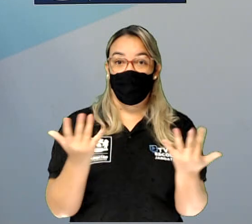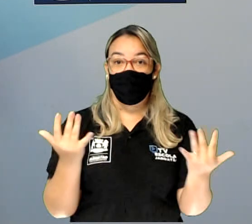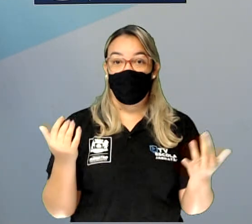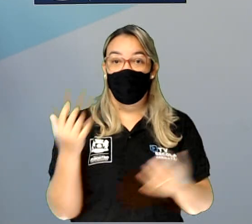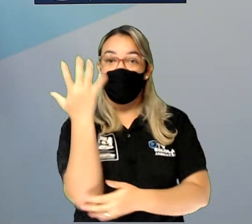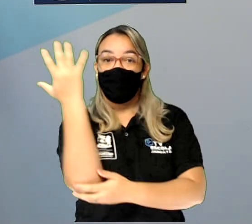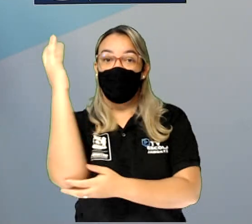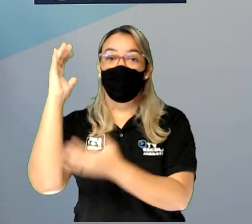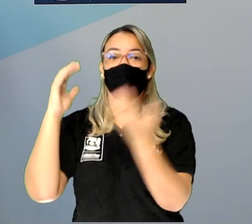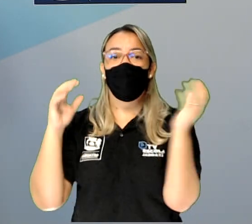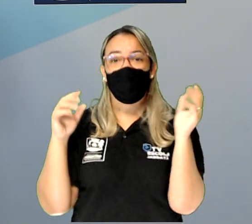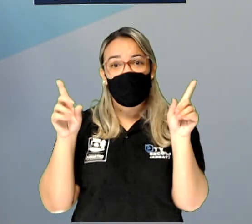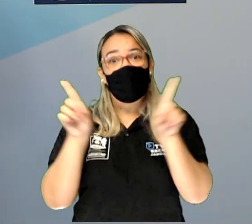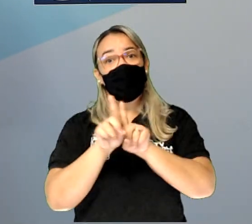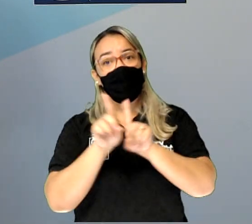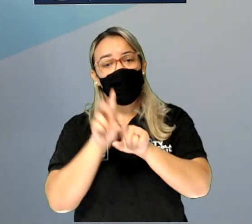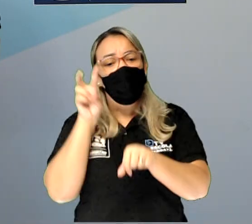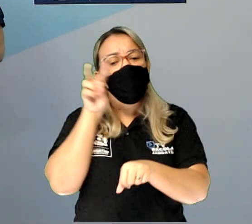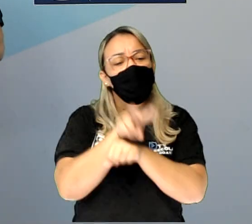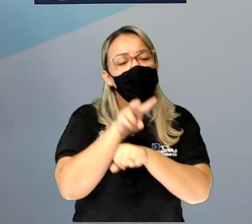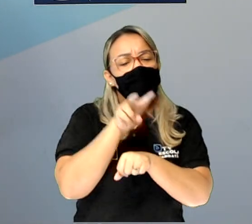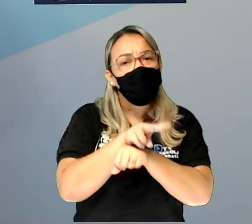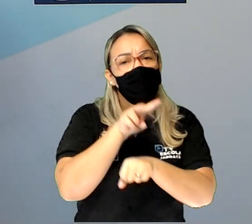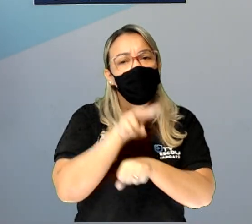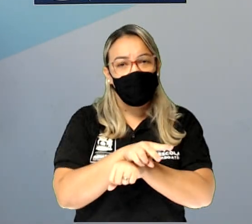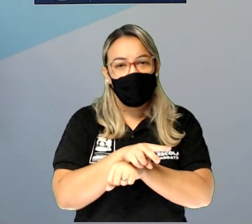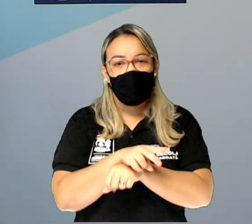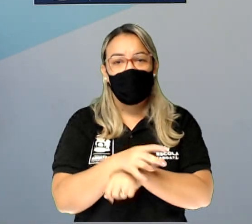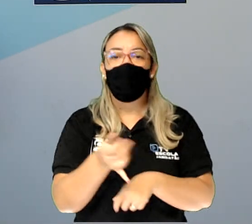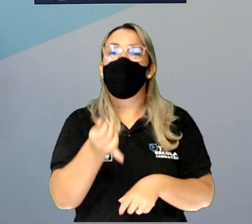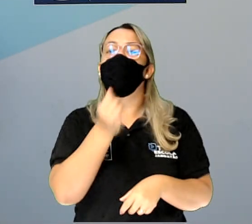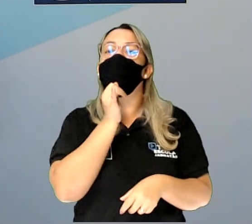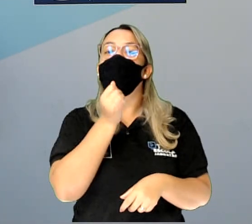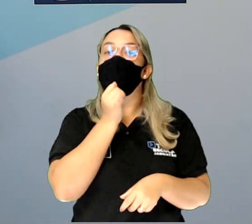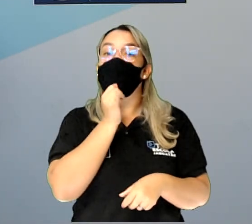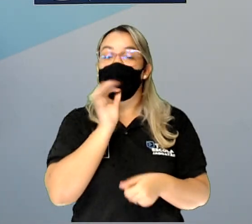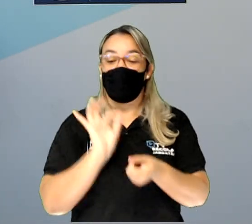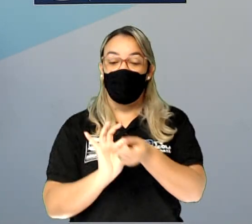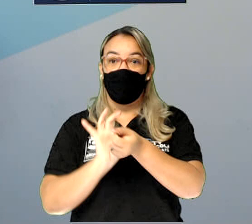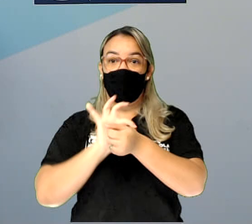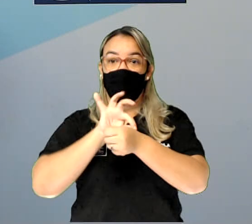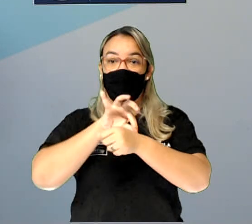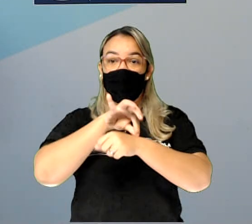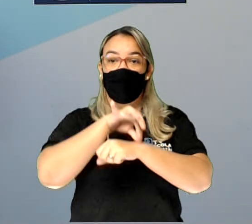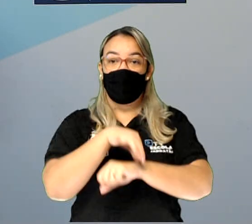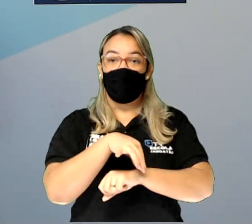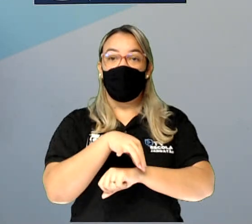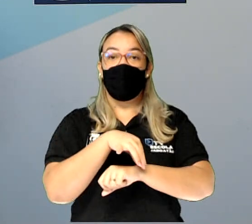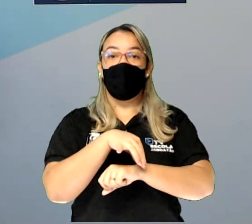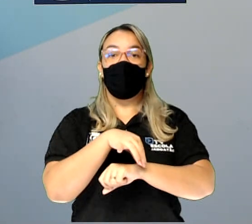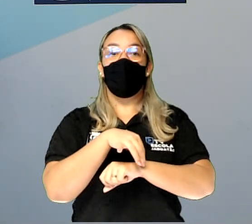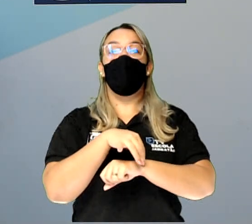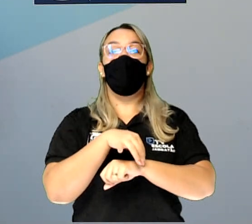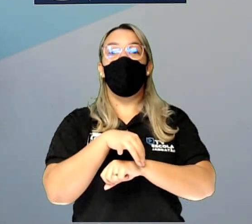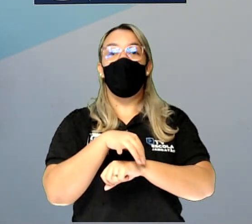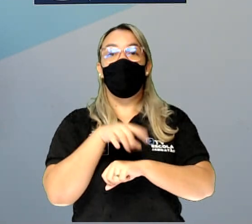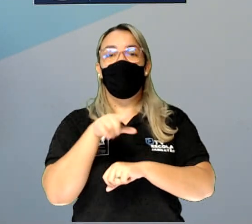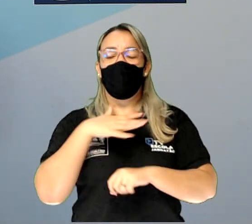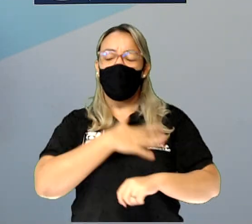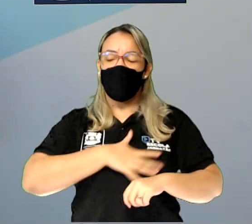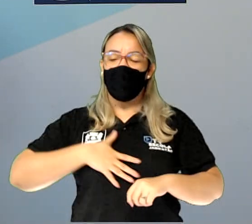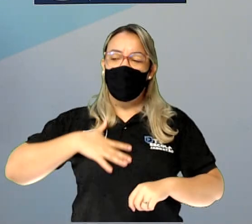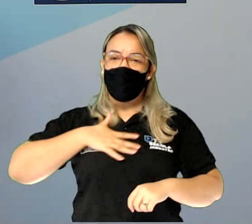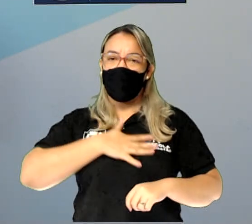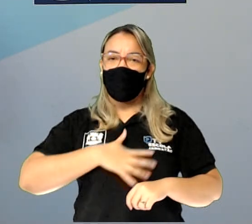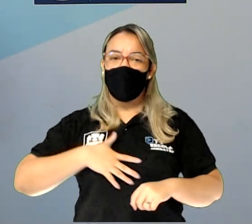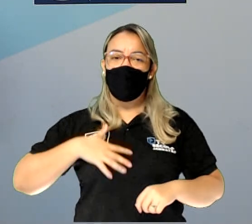traz proteção. Eu vou trazer aqui um exemplo de uma formiga, né? Que ela gosta